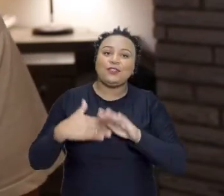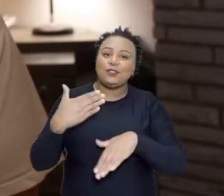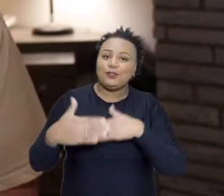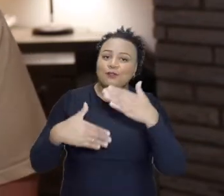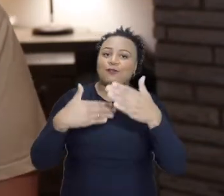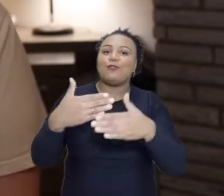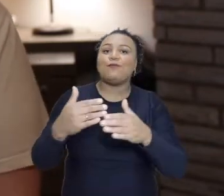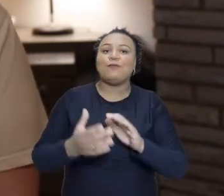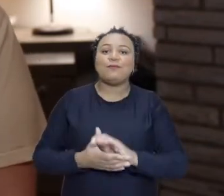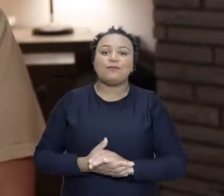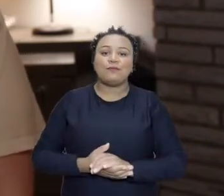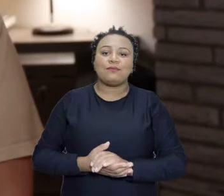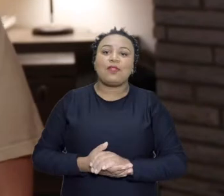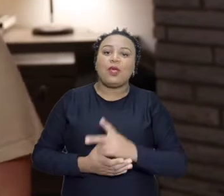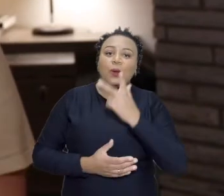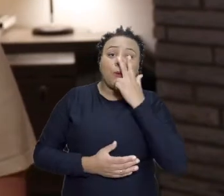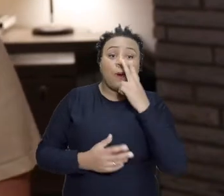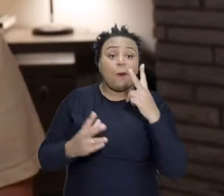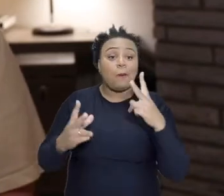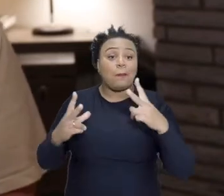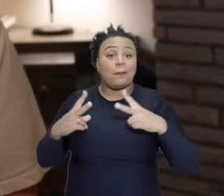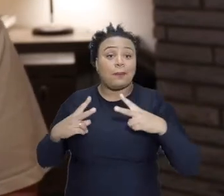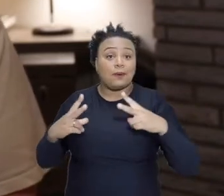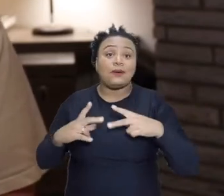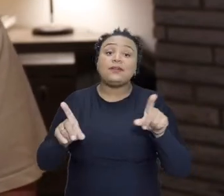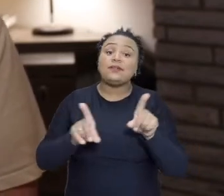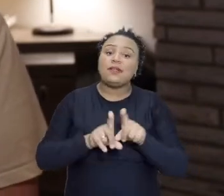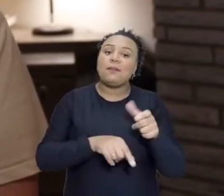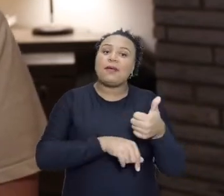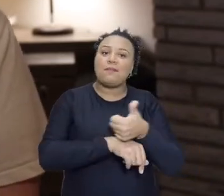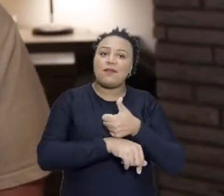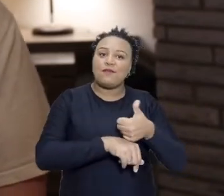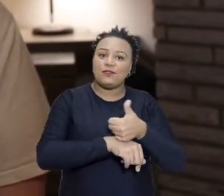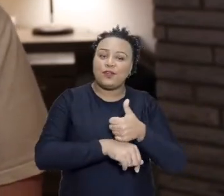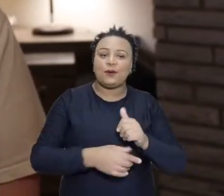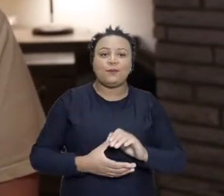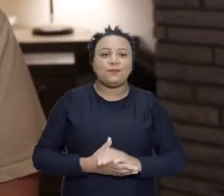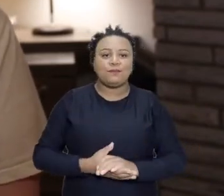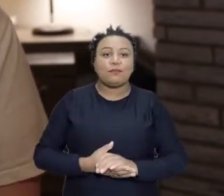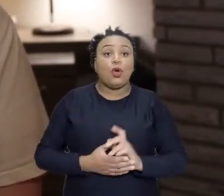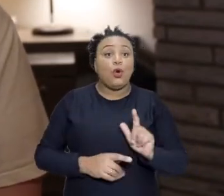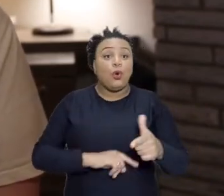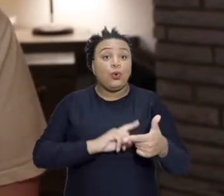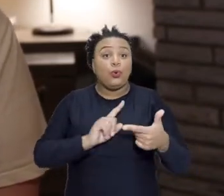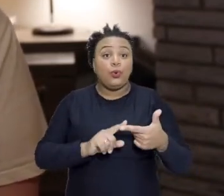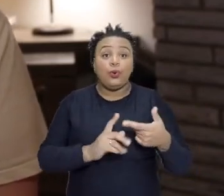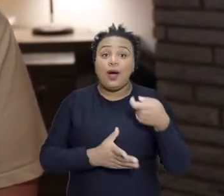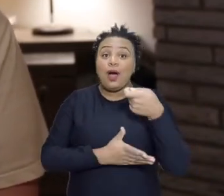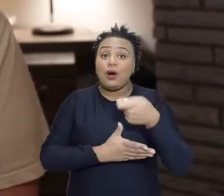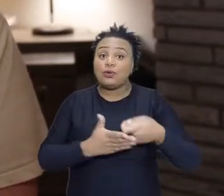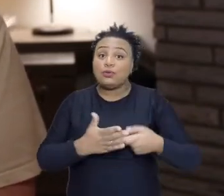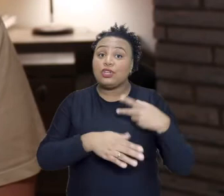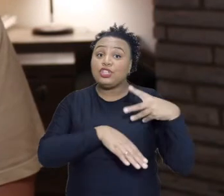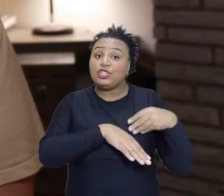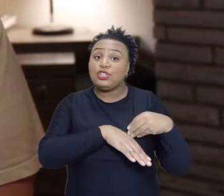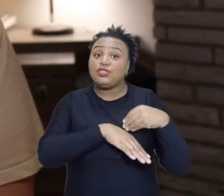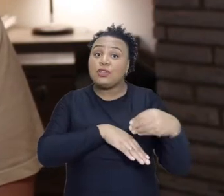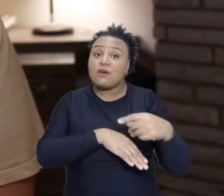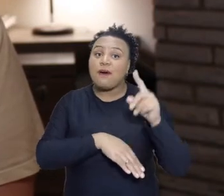desenvolvimento, tanto pessoal como profissional. Um outro autor que eu posso indicar para vocês também, e que